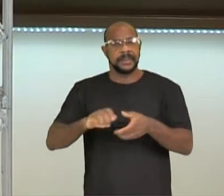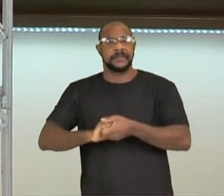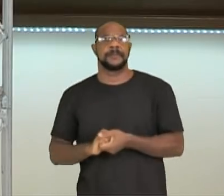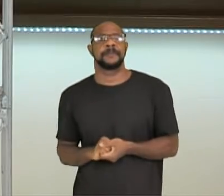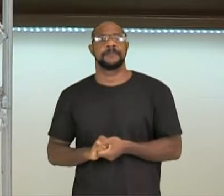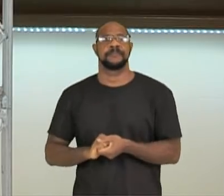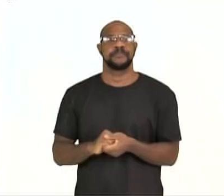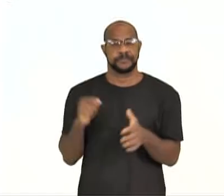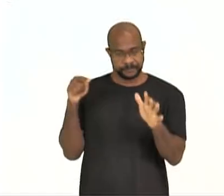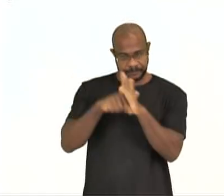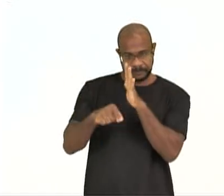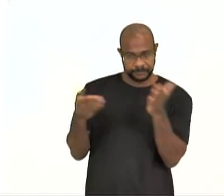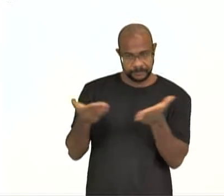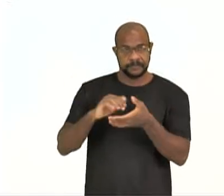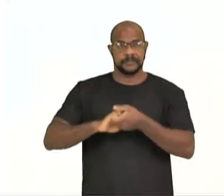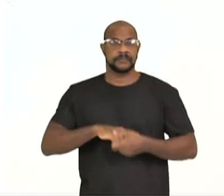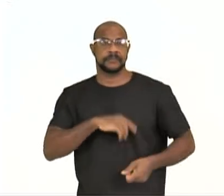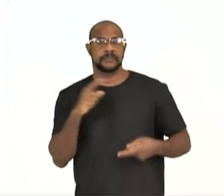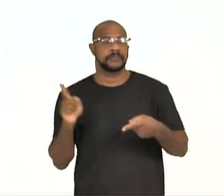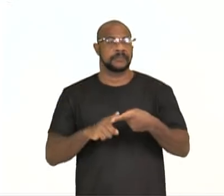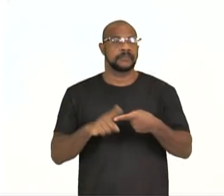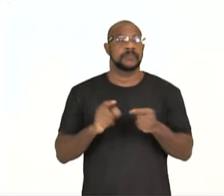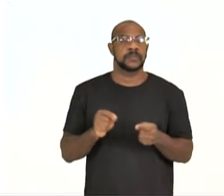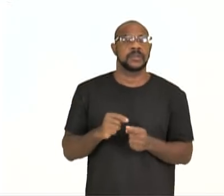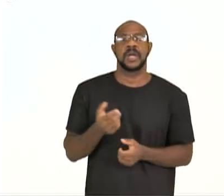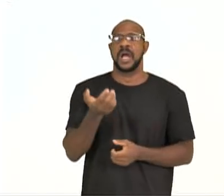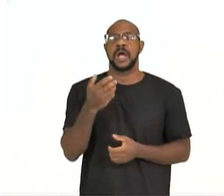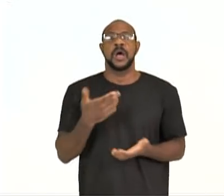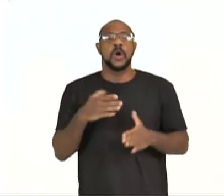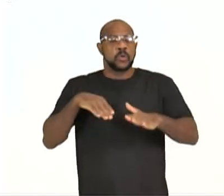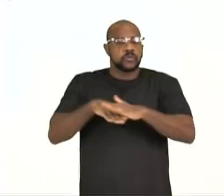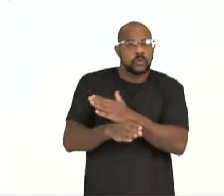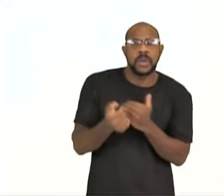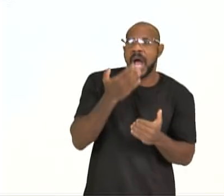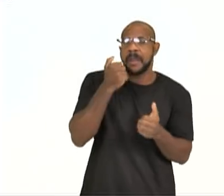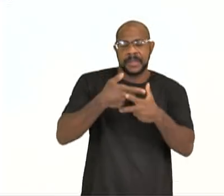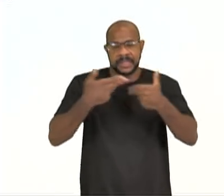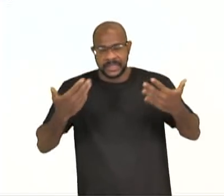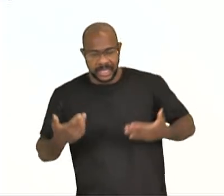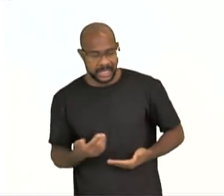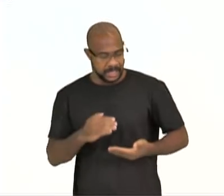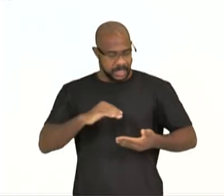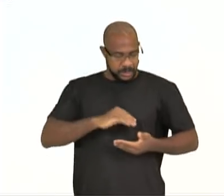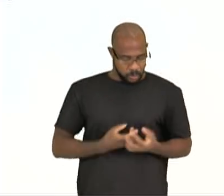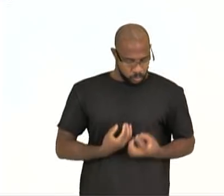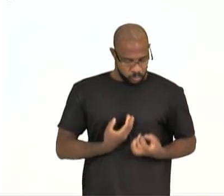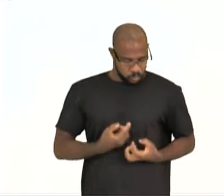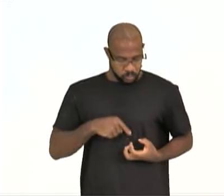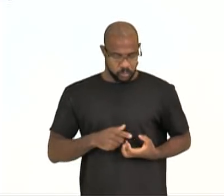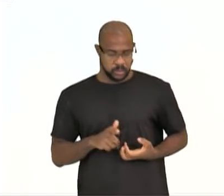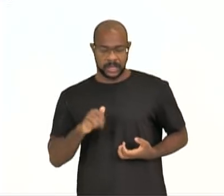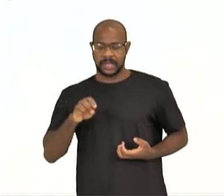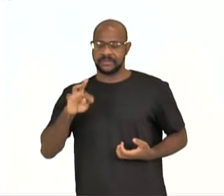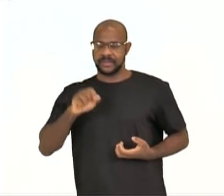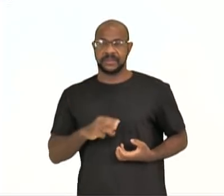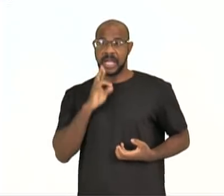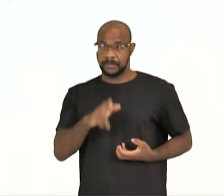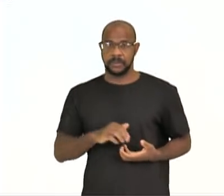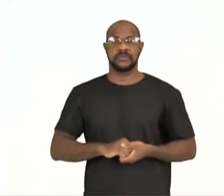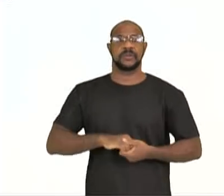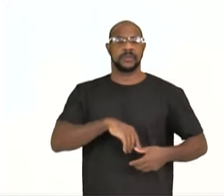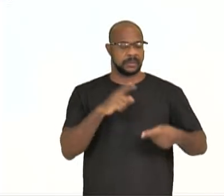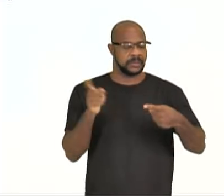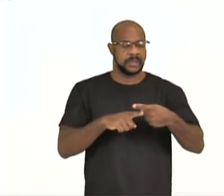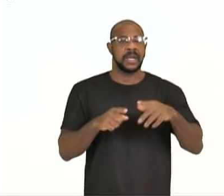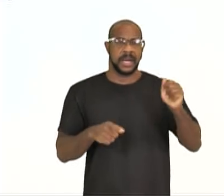a seguinte questão. Sobre hábitos alimentares e gastrite, responda. Na letra A,